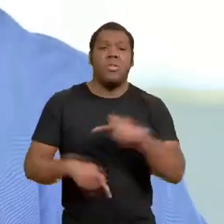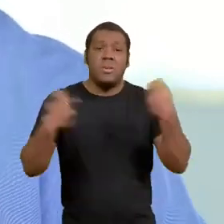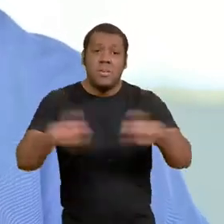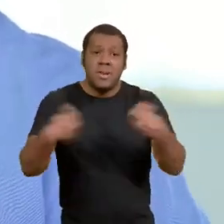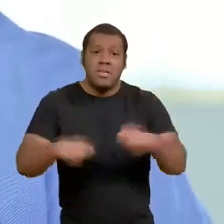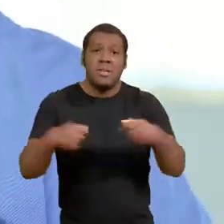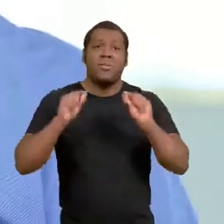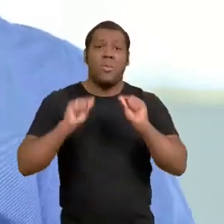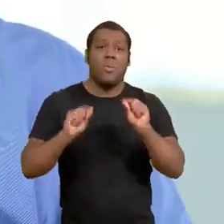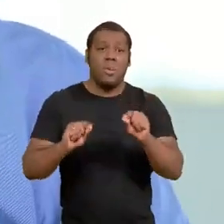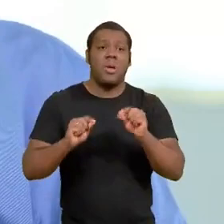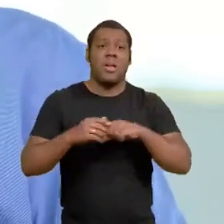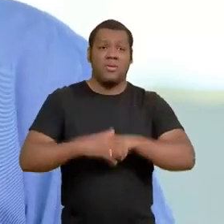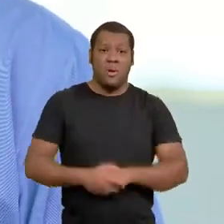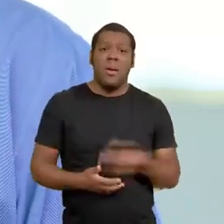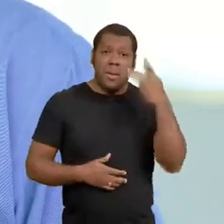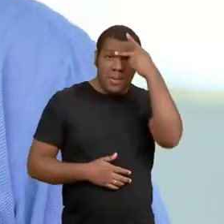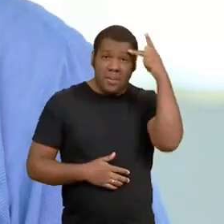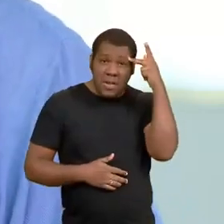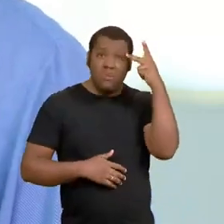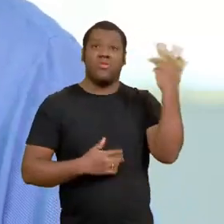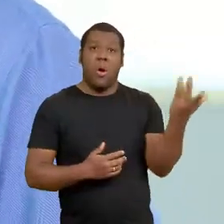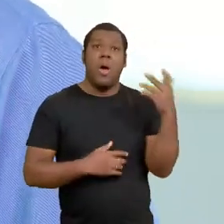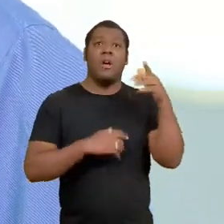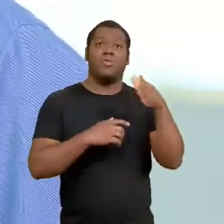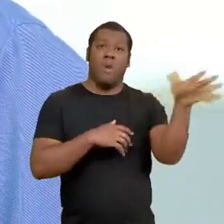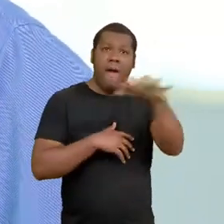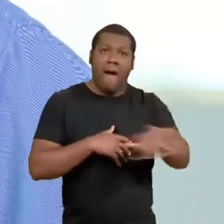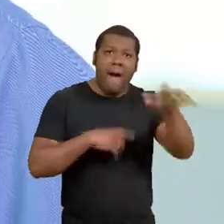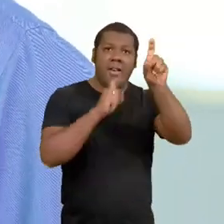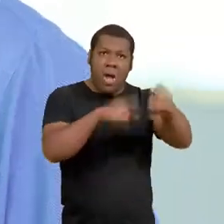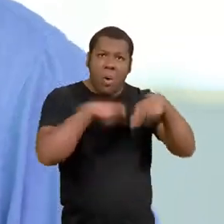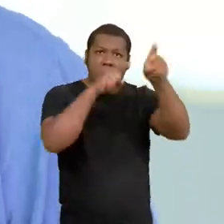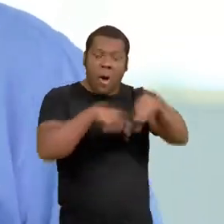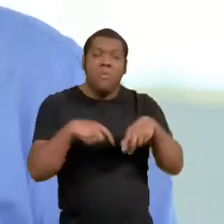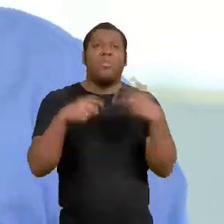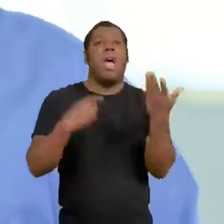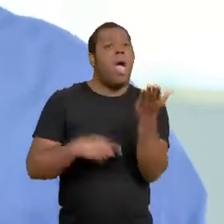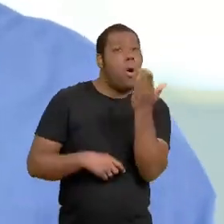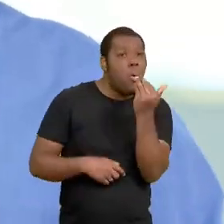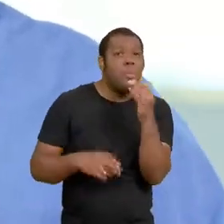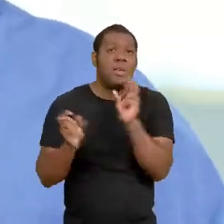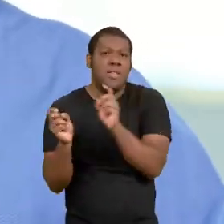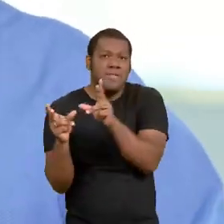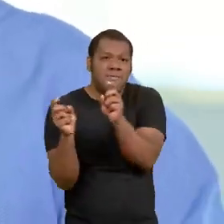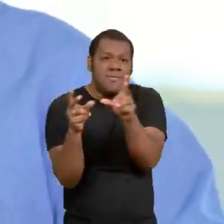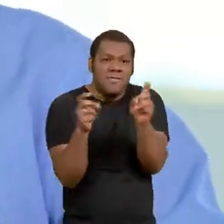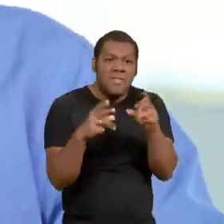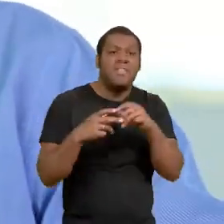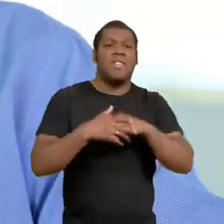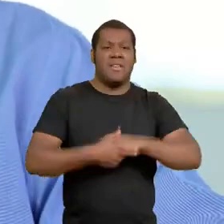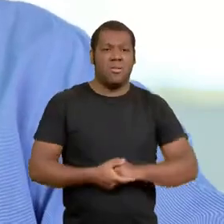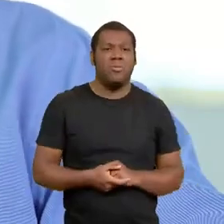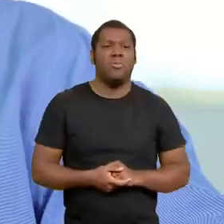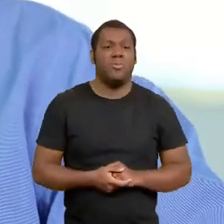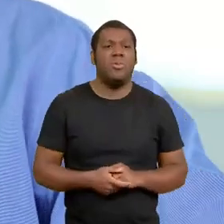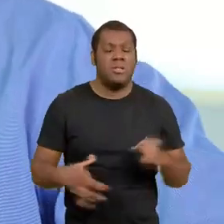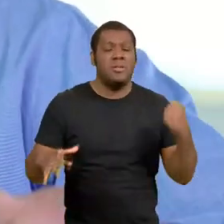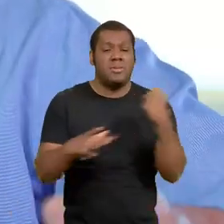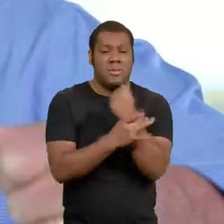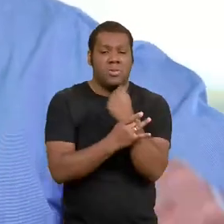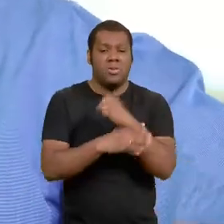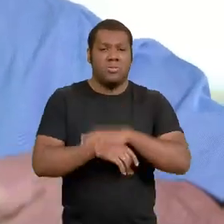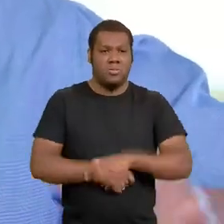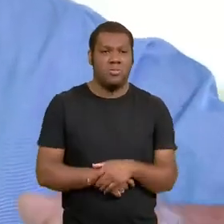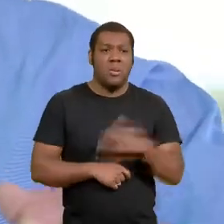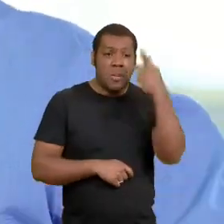e médio produtor, para que ele possa vender os seus produtos também em cadeia. Por exemplo, um pequeno agricultor que trabalha no